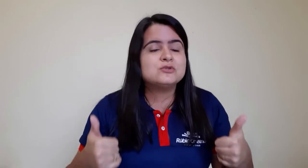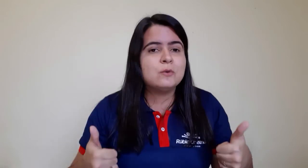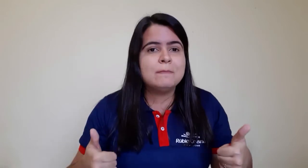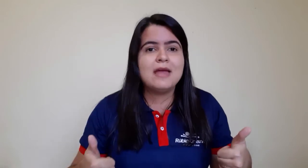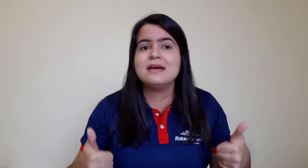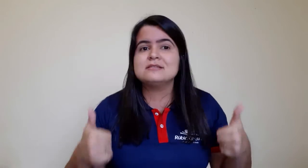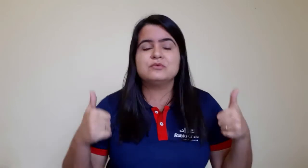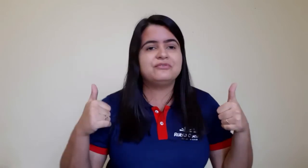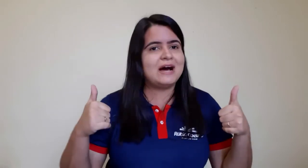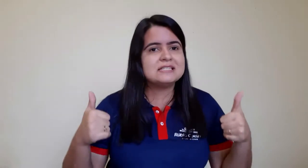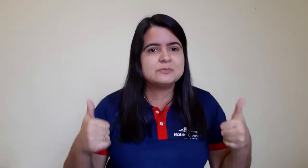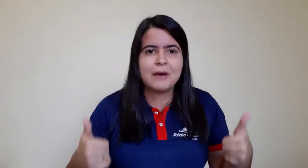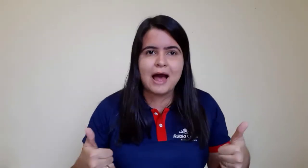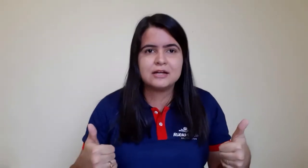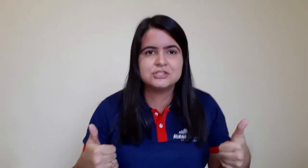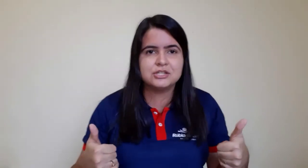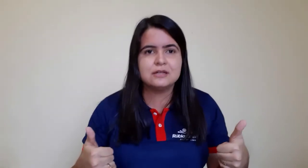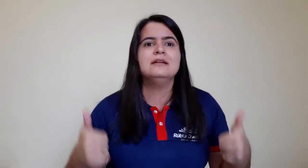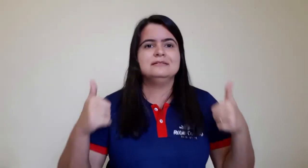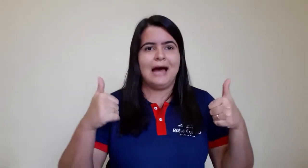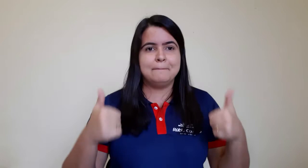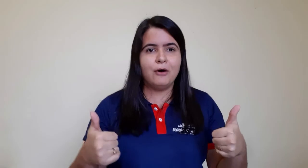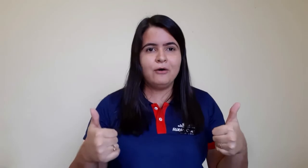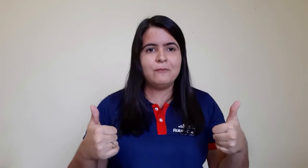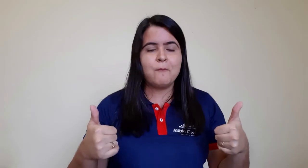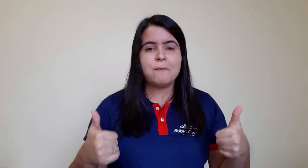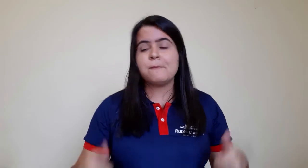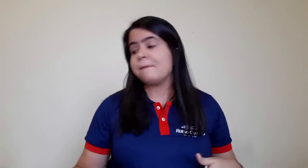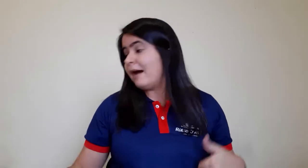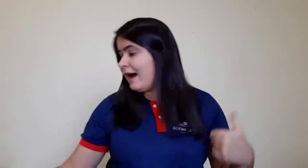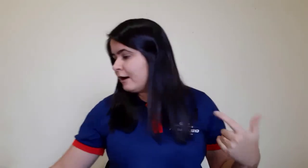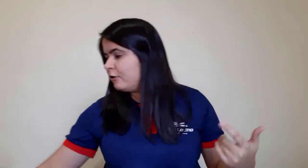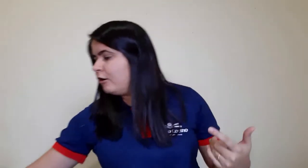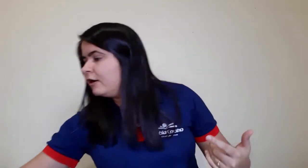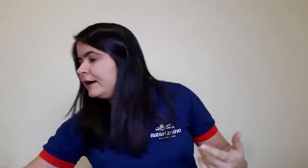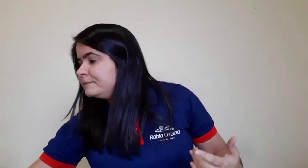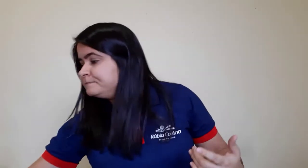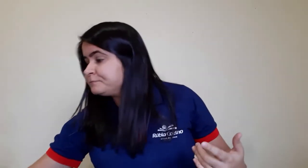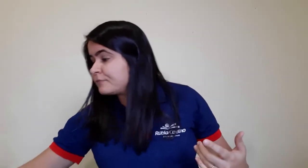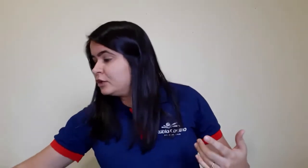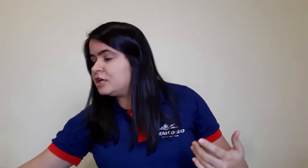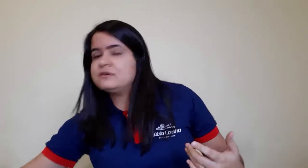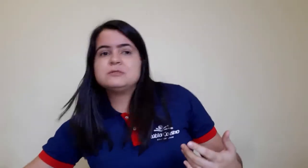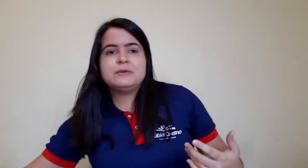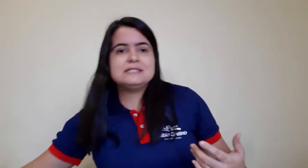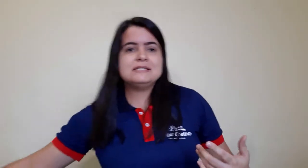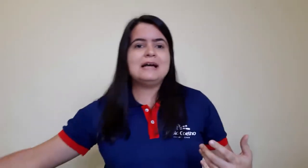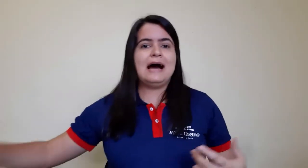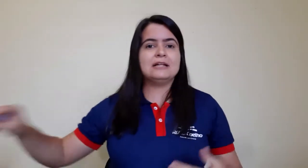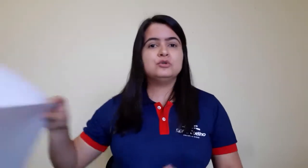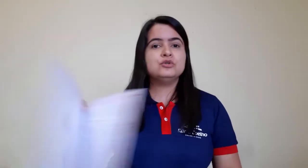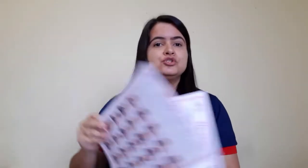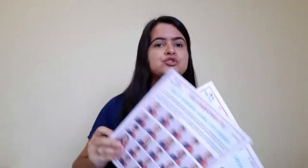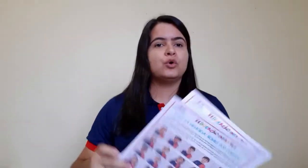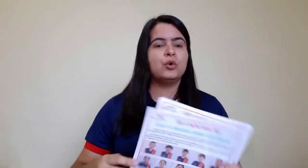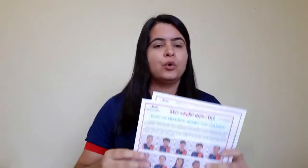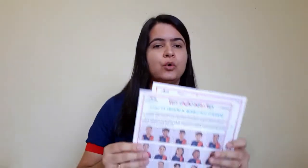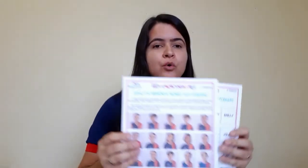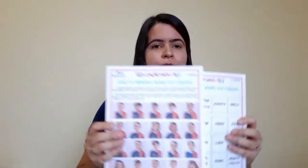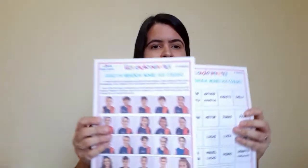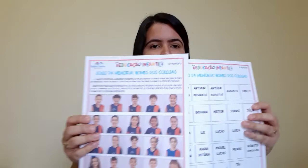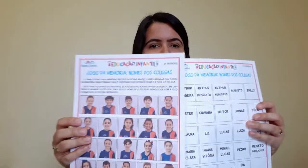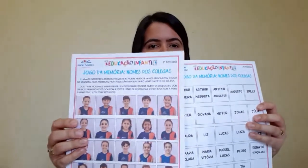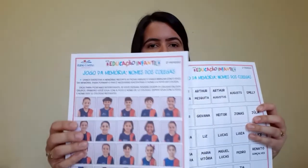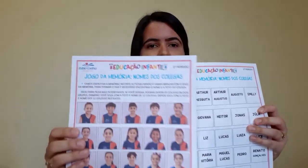é isso mesmo, faz parte, tá bom? Agora, nós vamos precisar do